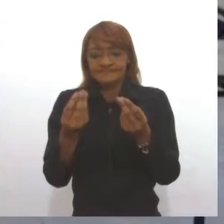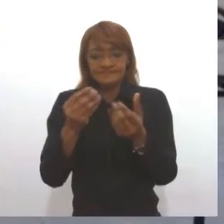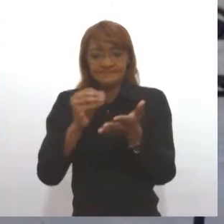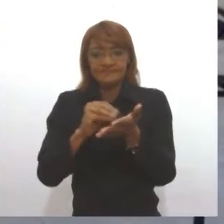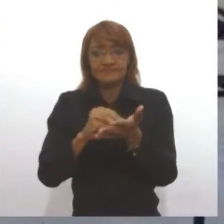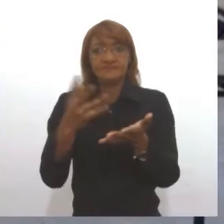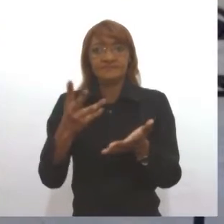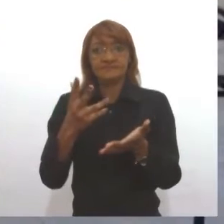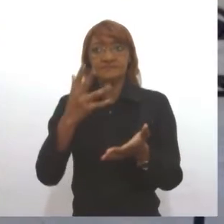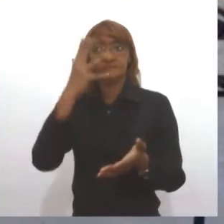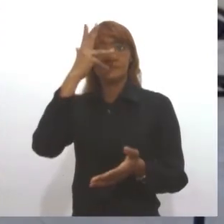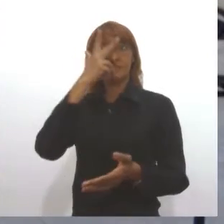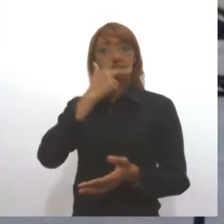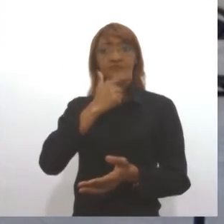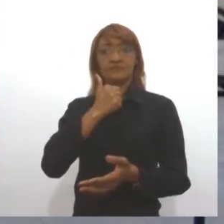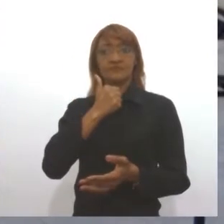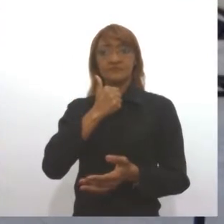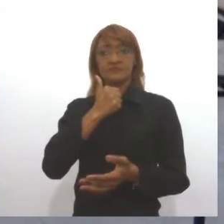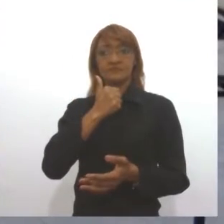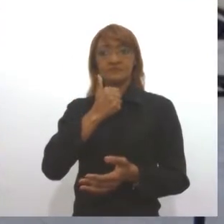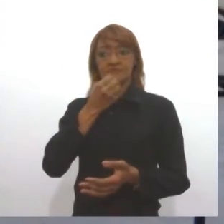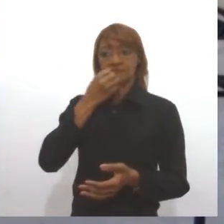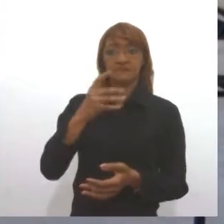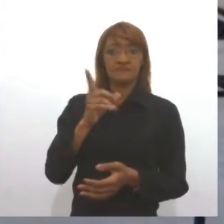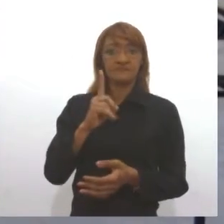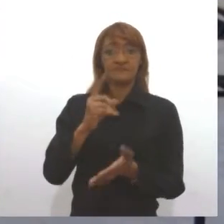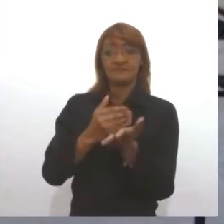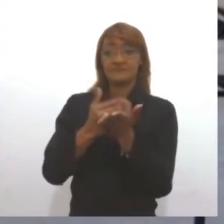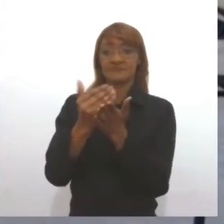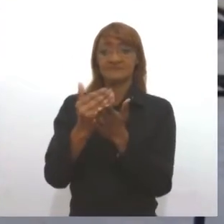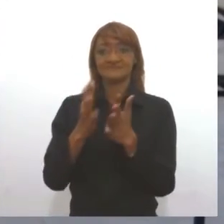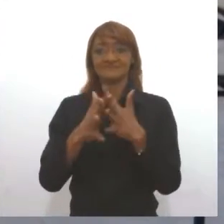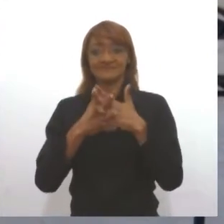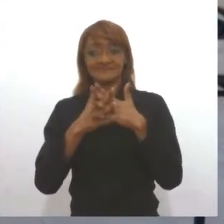não científico. Aí começa o embate.